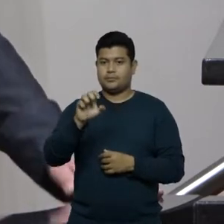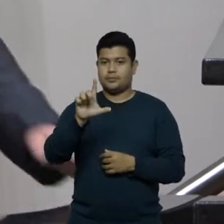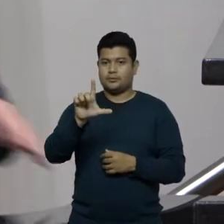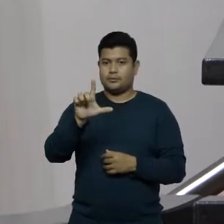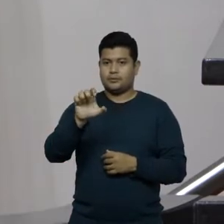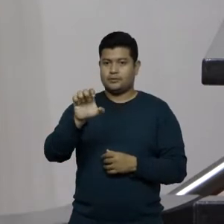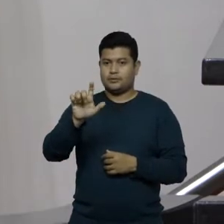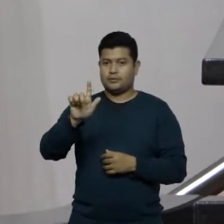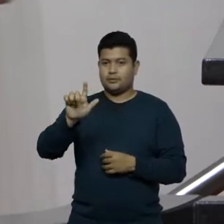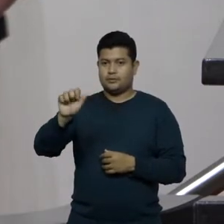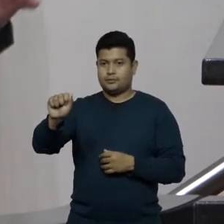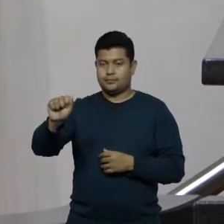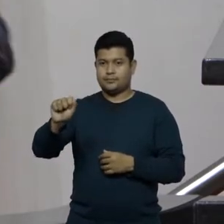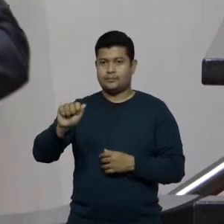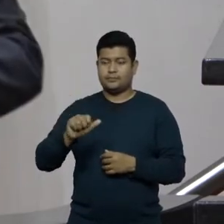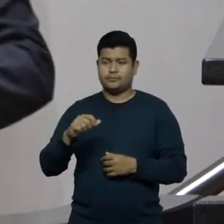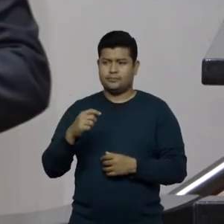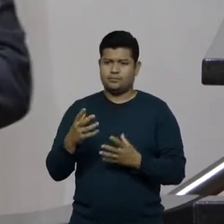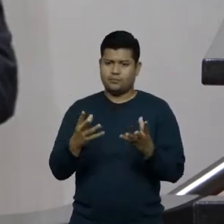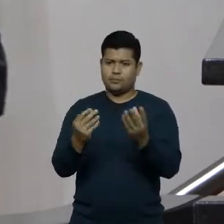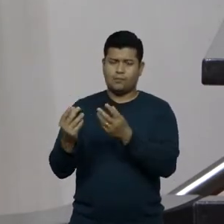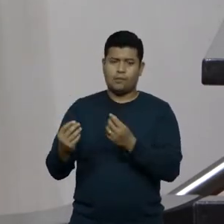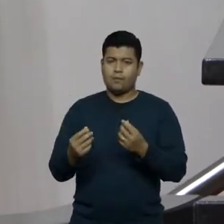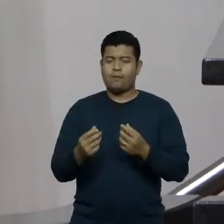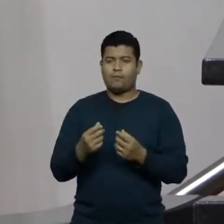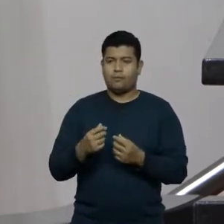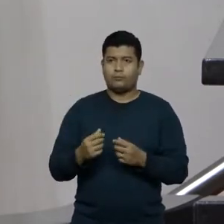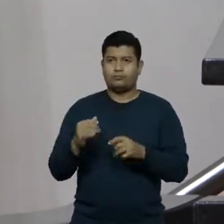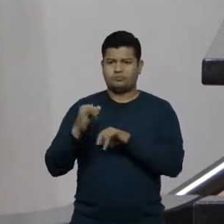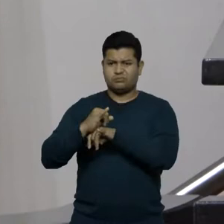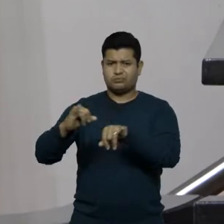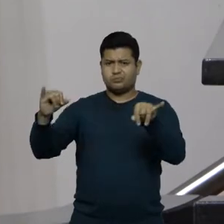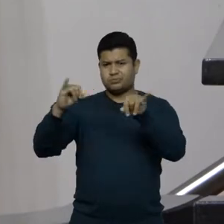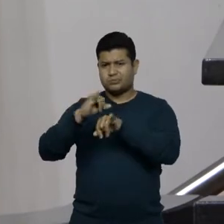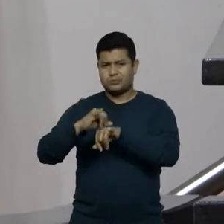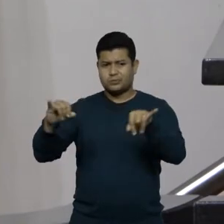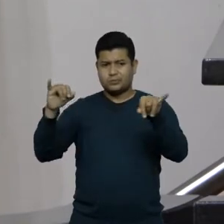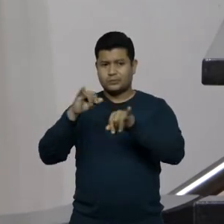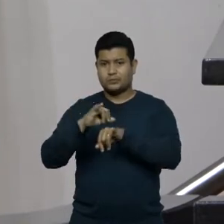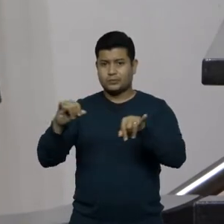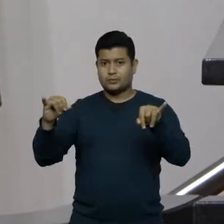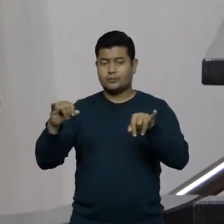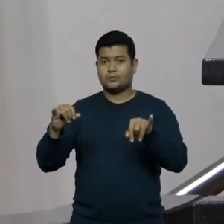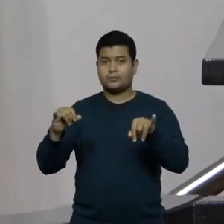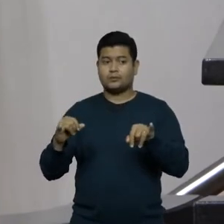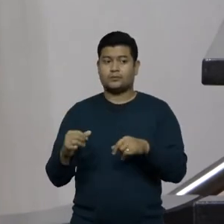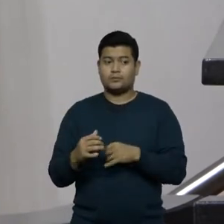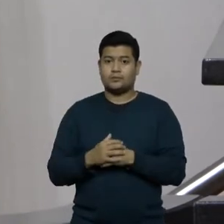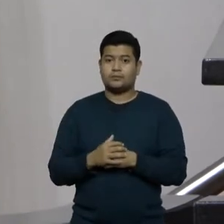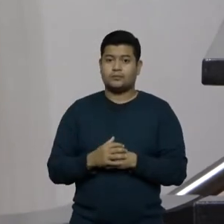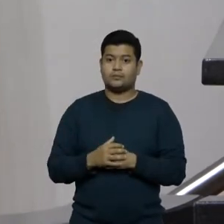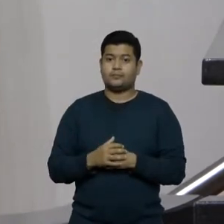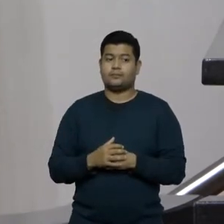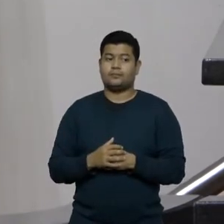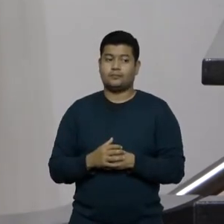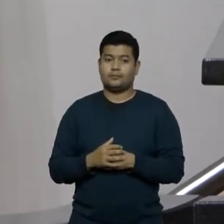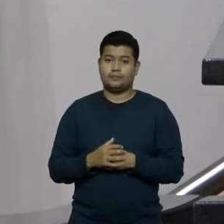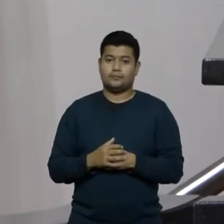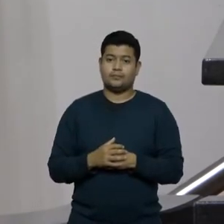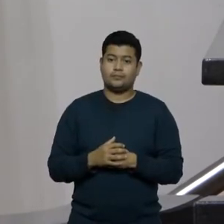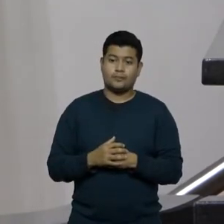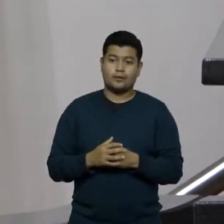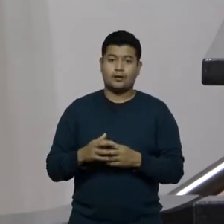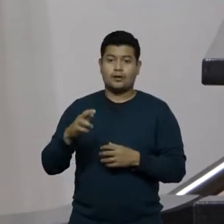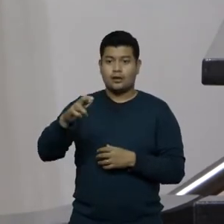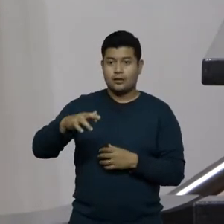o que tem repercutido fortemente no sentido Positivo na